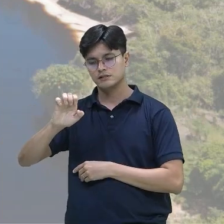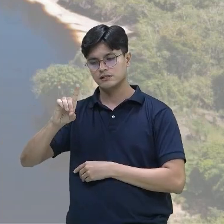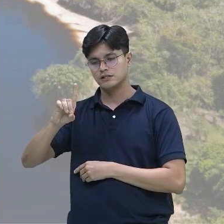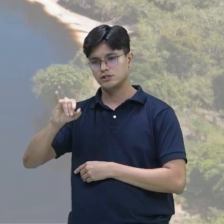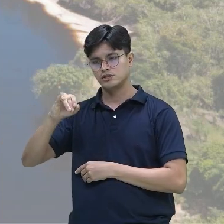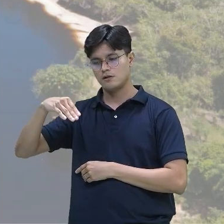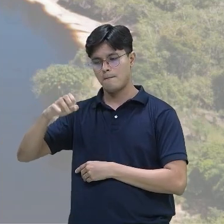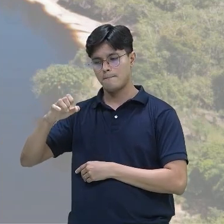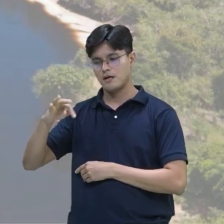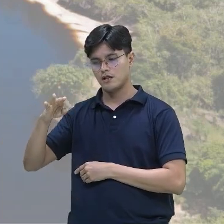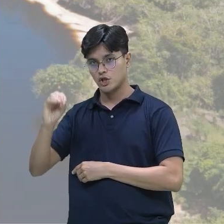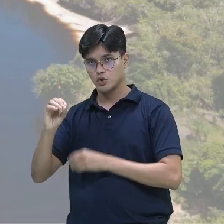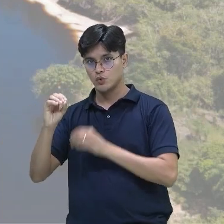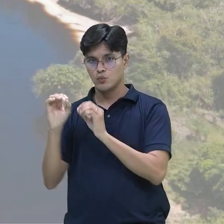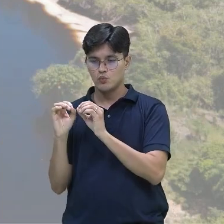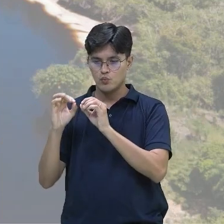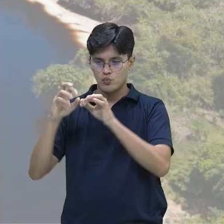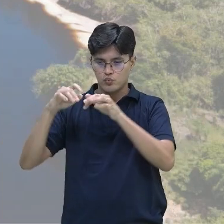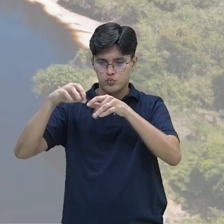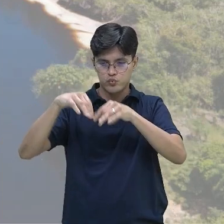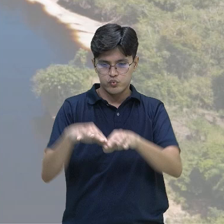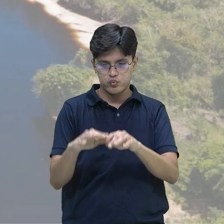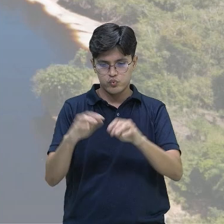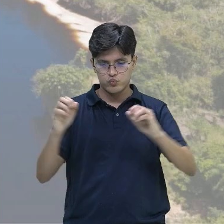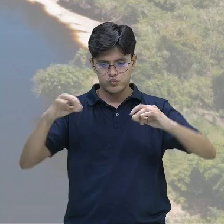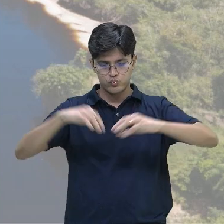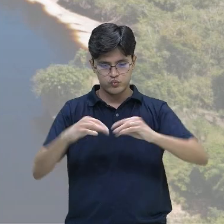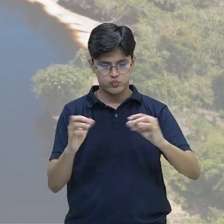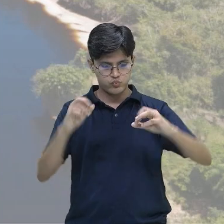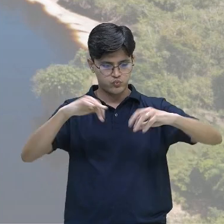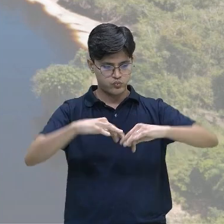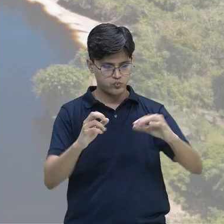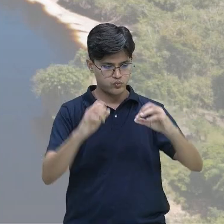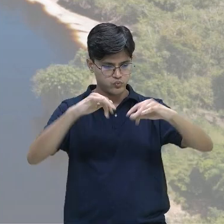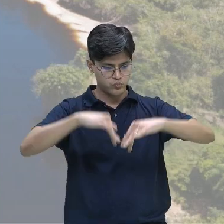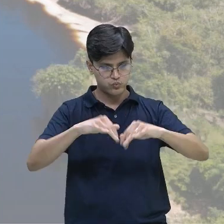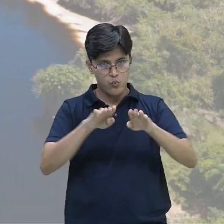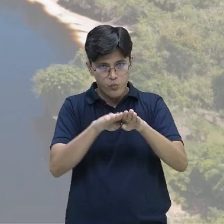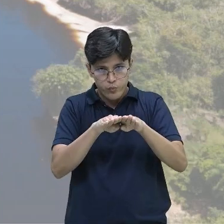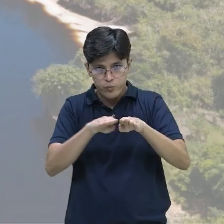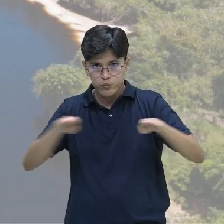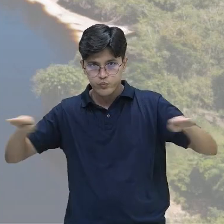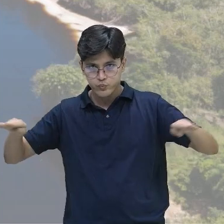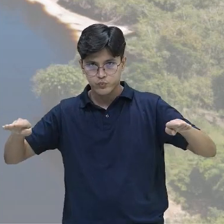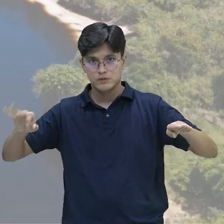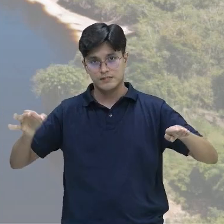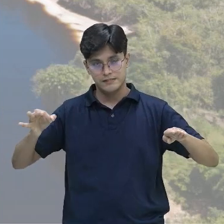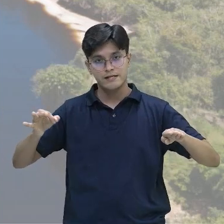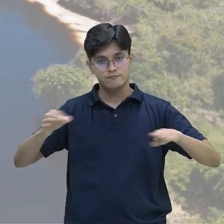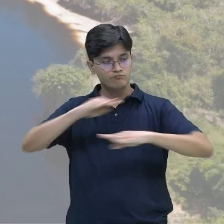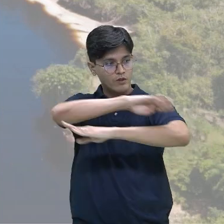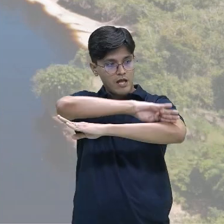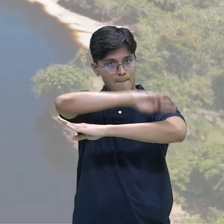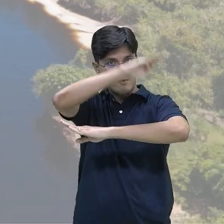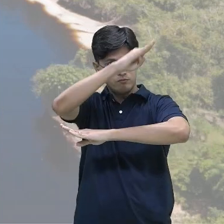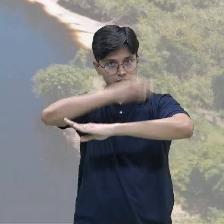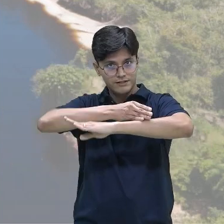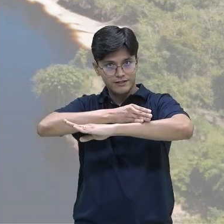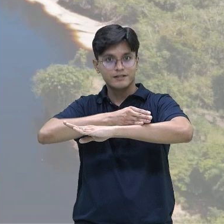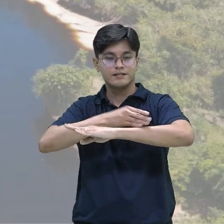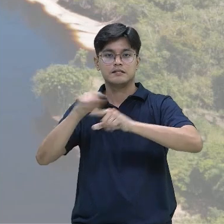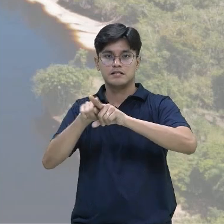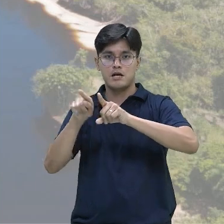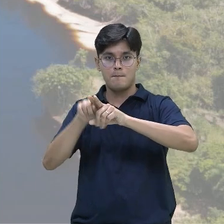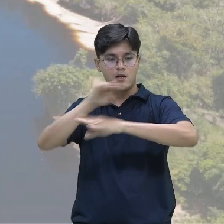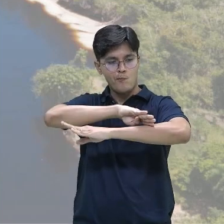tem lá nas outras formas, do planalto e montanha? A gente tem desgaste, processos erosivos.